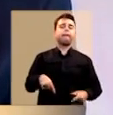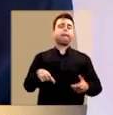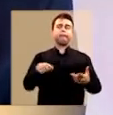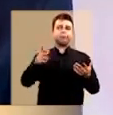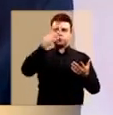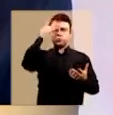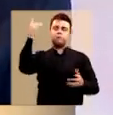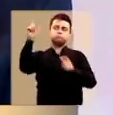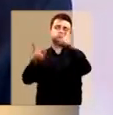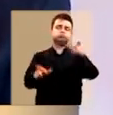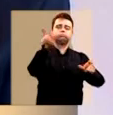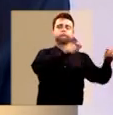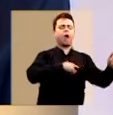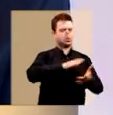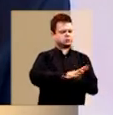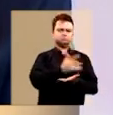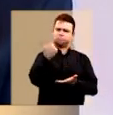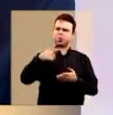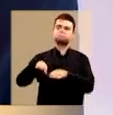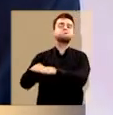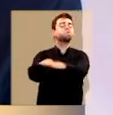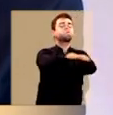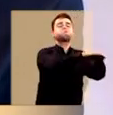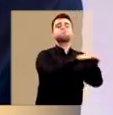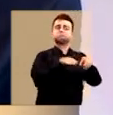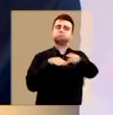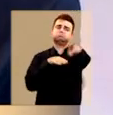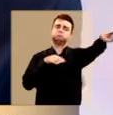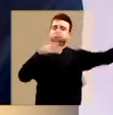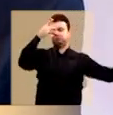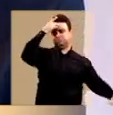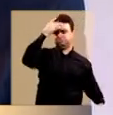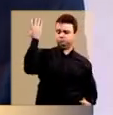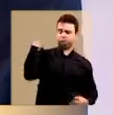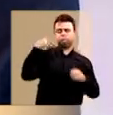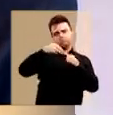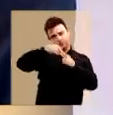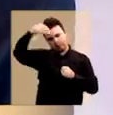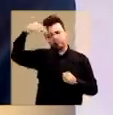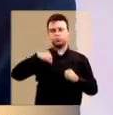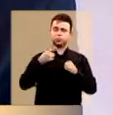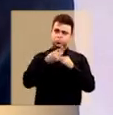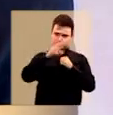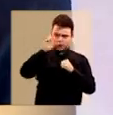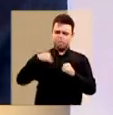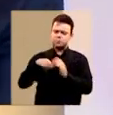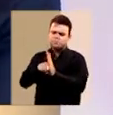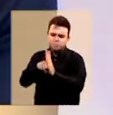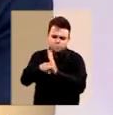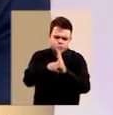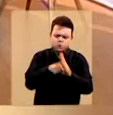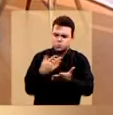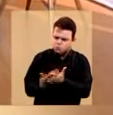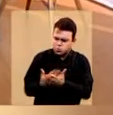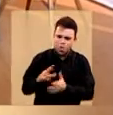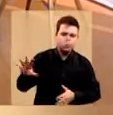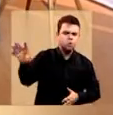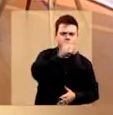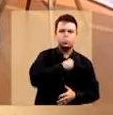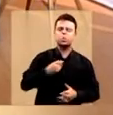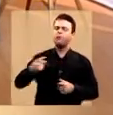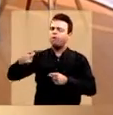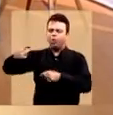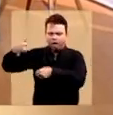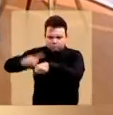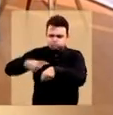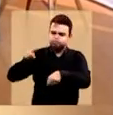democracia racial, portanto, o racismo não existe. Então, todos os lugares, eu fiz o mestrado, fiz o doutorado, todos os lugares... Você tem que partir daí. A gente